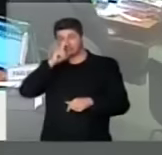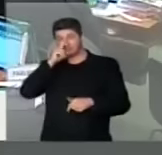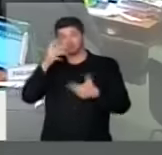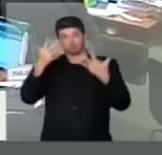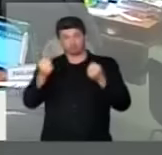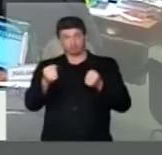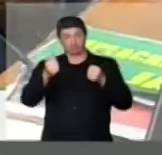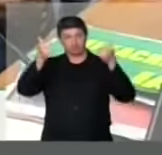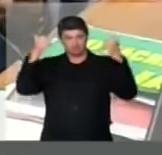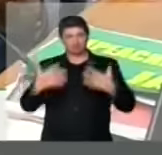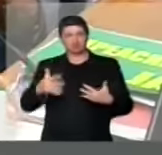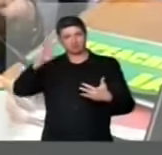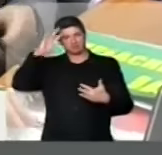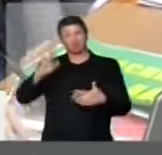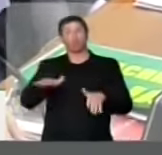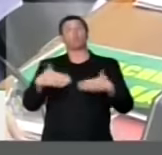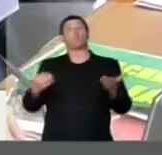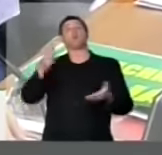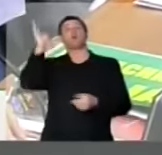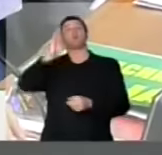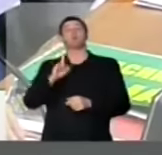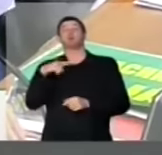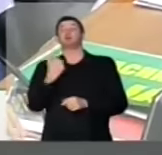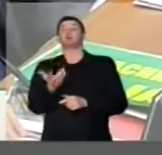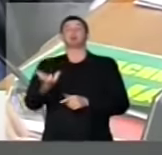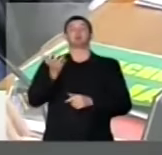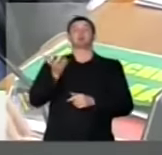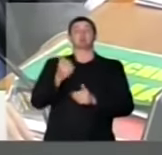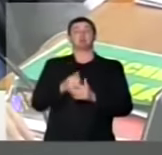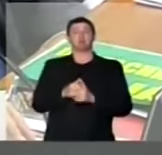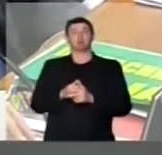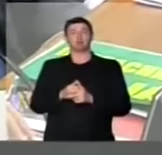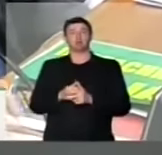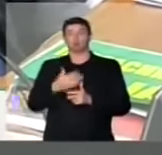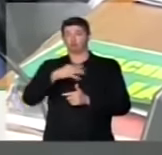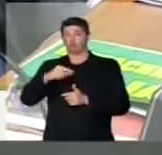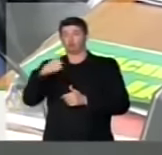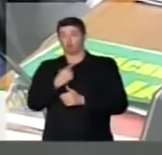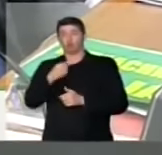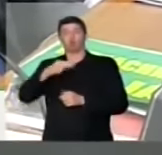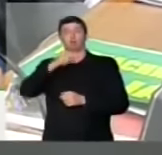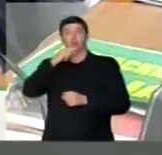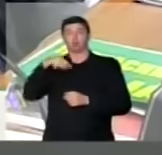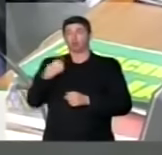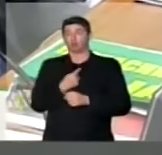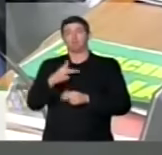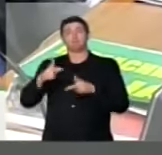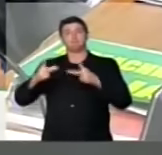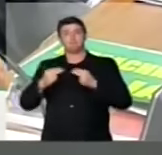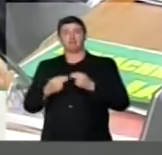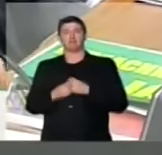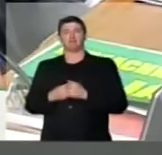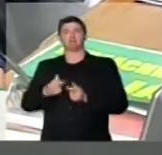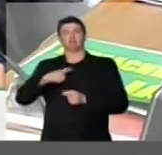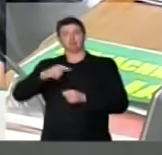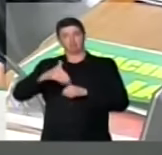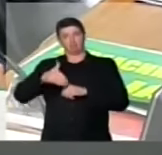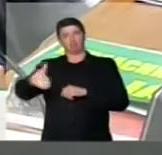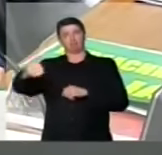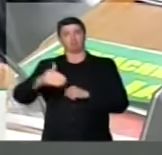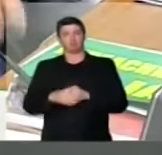Vamos definir qual Brasil nossos eleitores, filhos e netos, merecem e terão daqui para